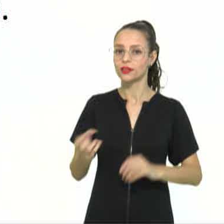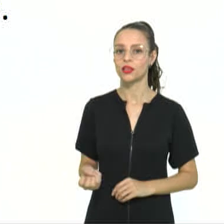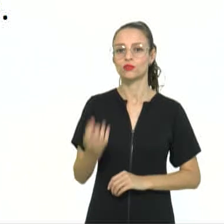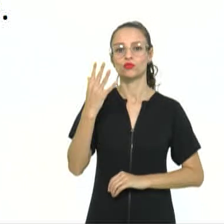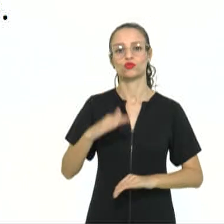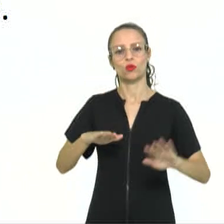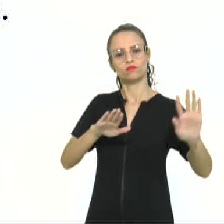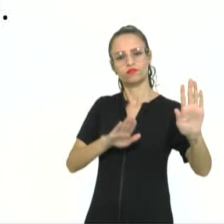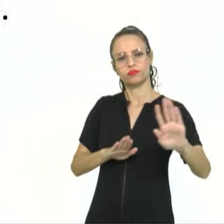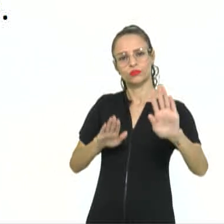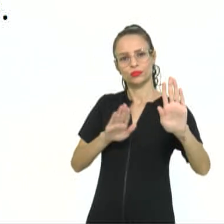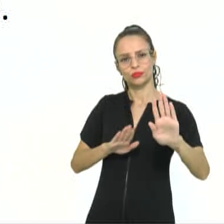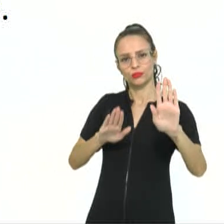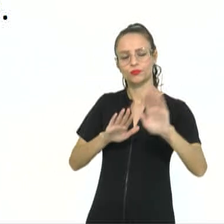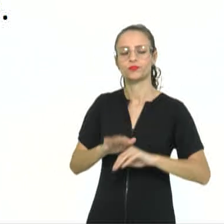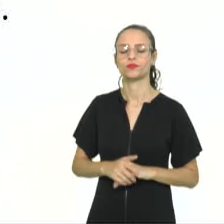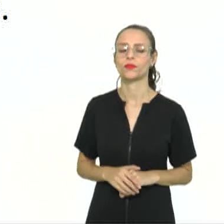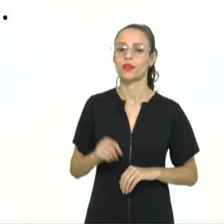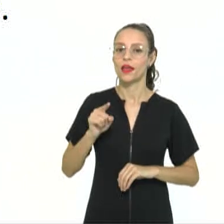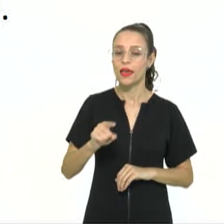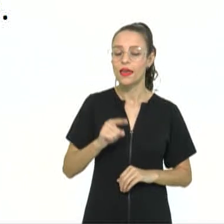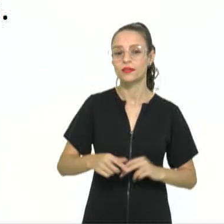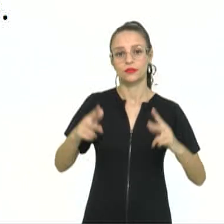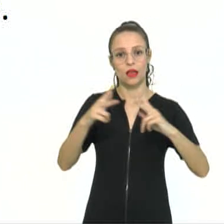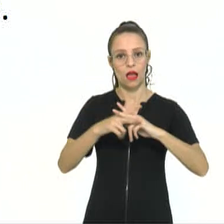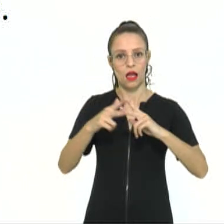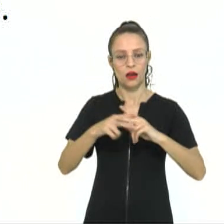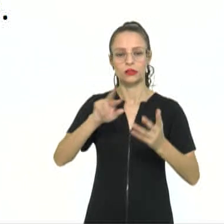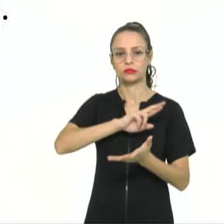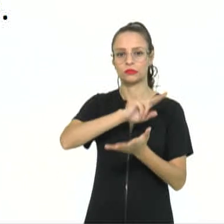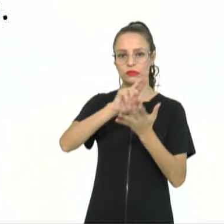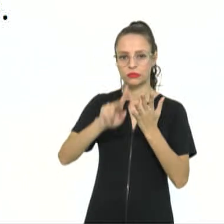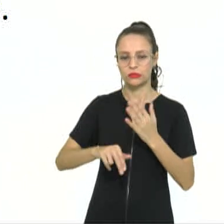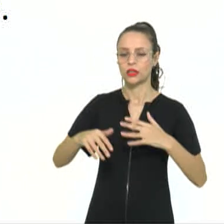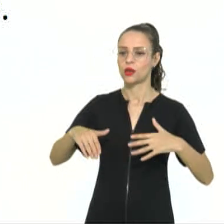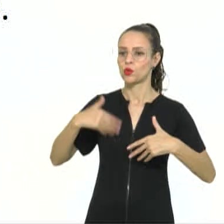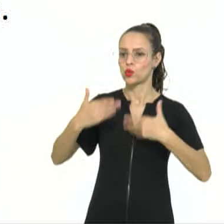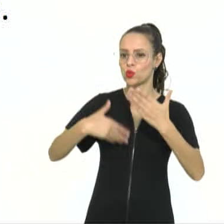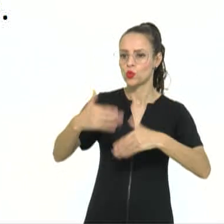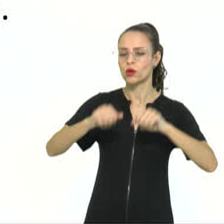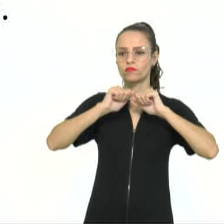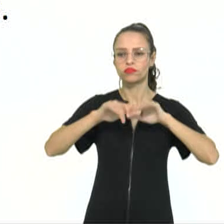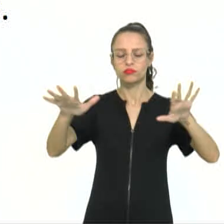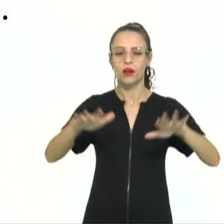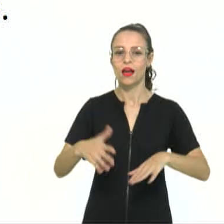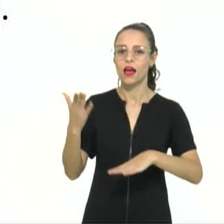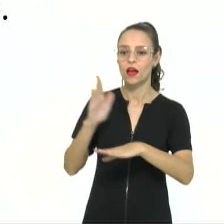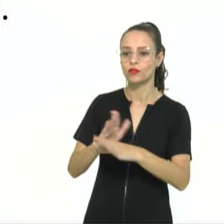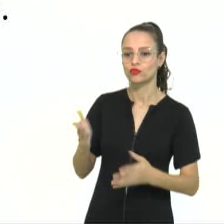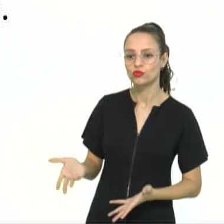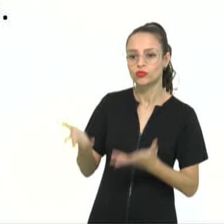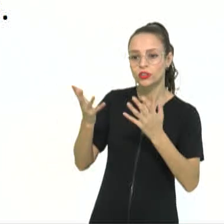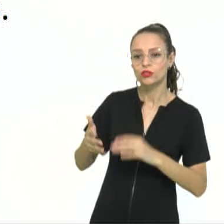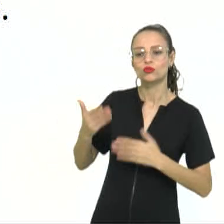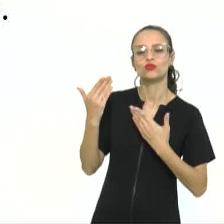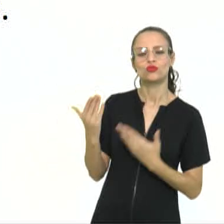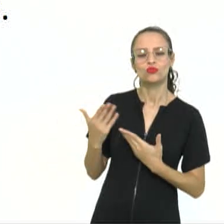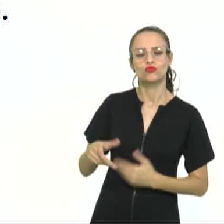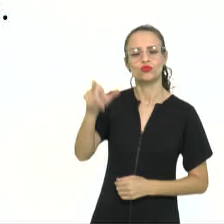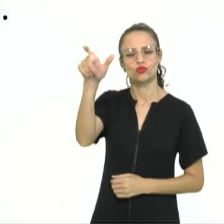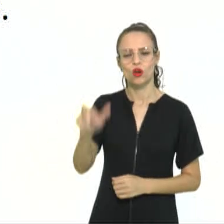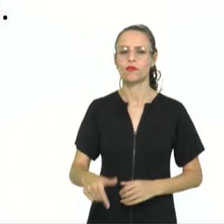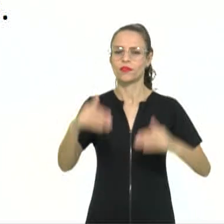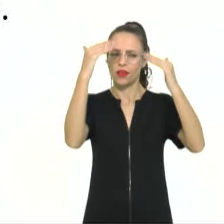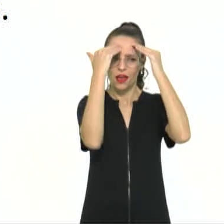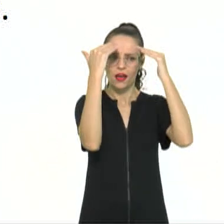Kung Fu. Esta arte marcial milenar vem orientando as pessoas, bem como ajudando os jovens a agirem com disciplina e